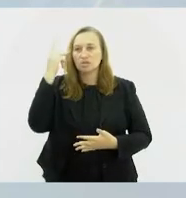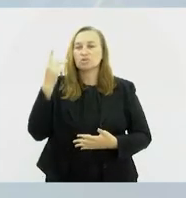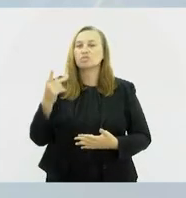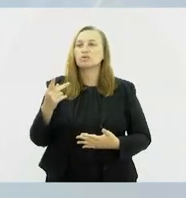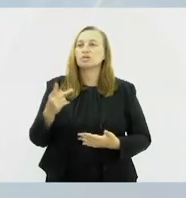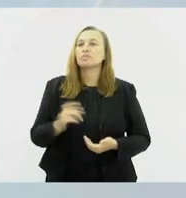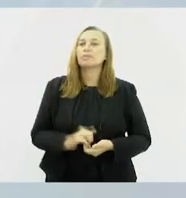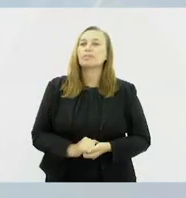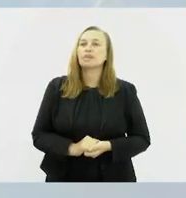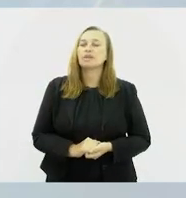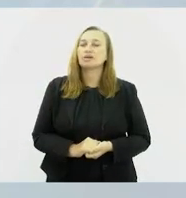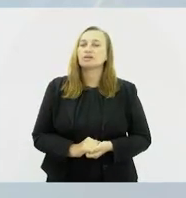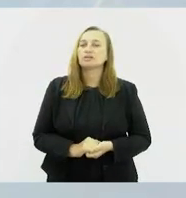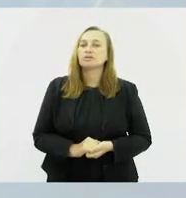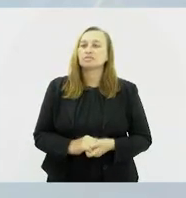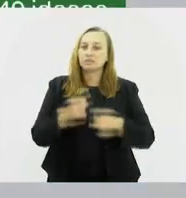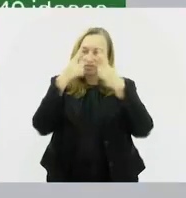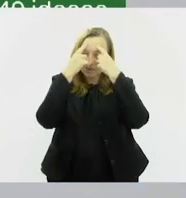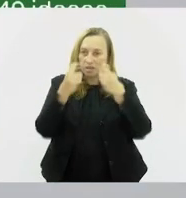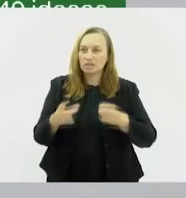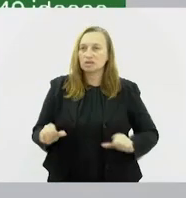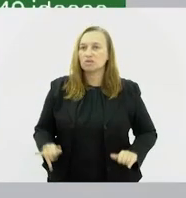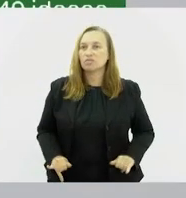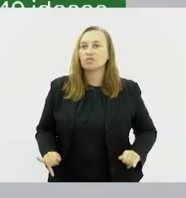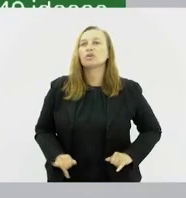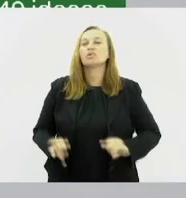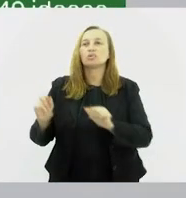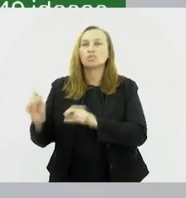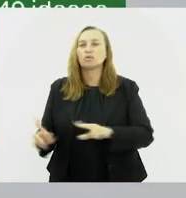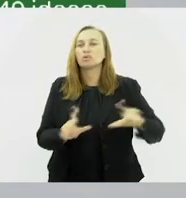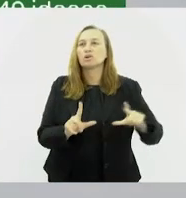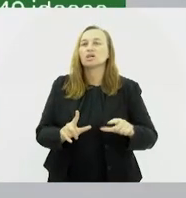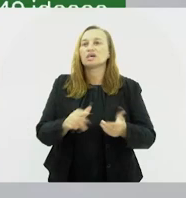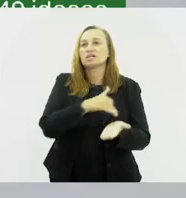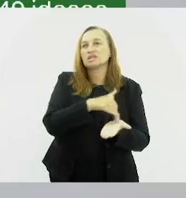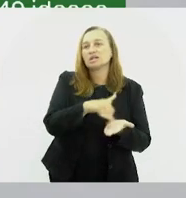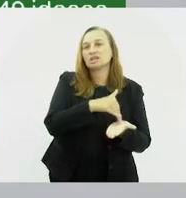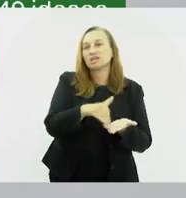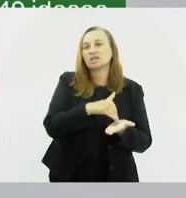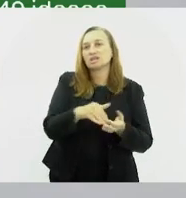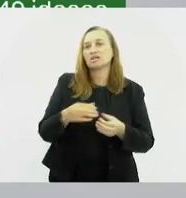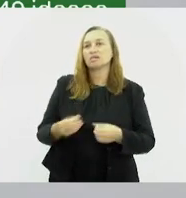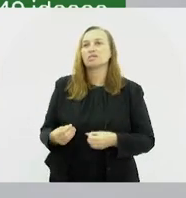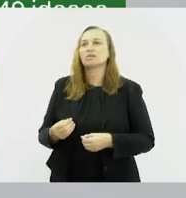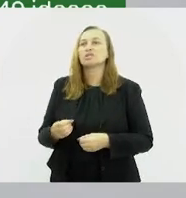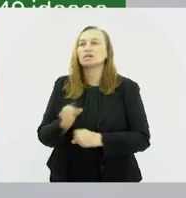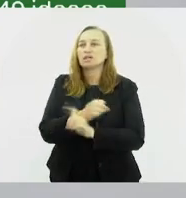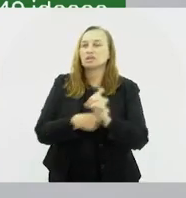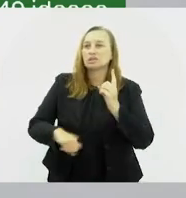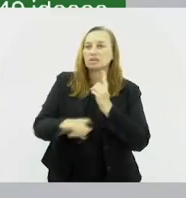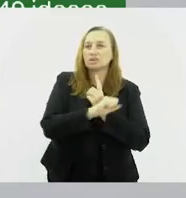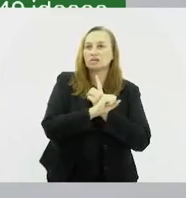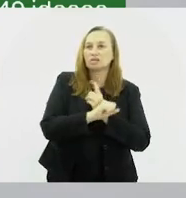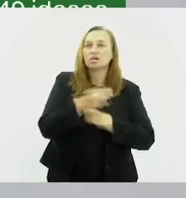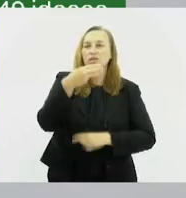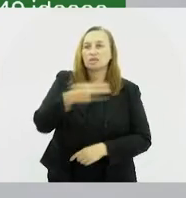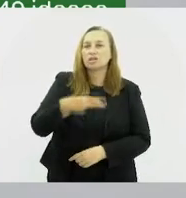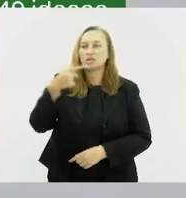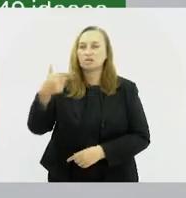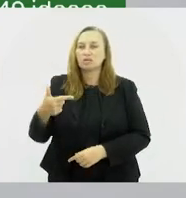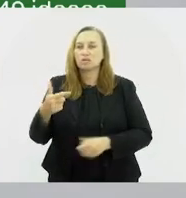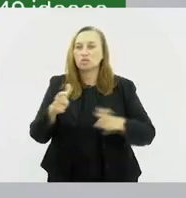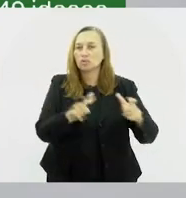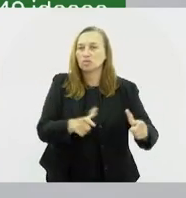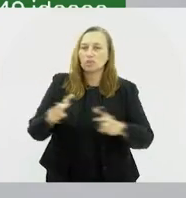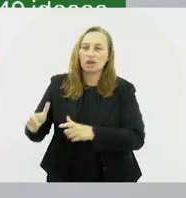exploração. Próximo. Aí a gente tem na Secretaria de Assistência Social 32 centros de referência,